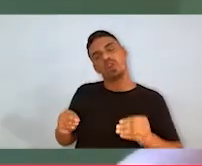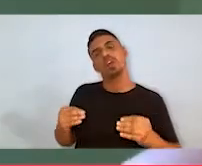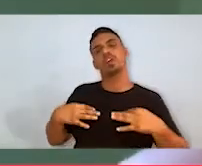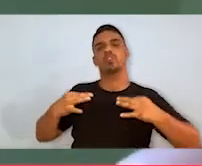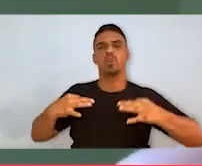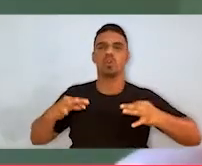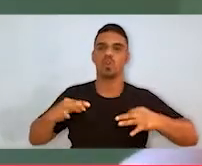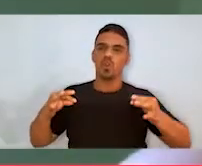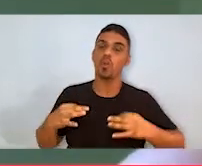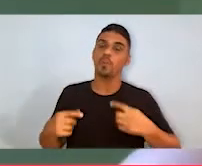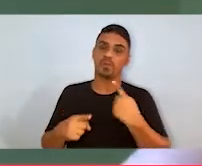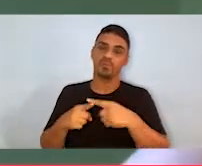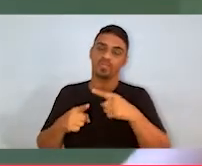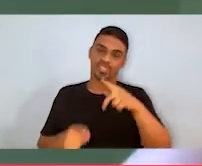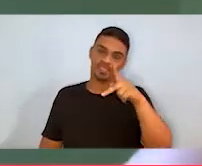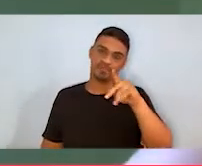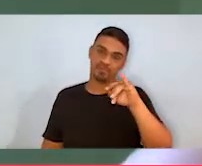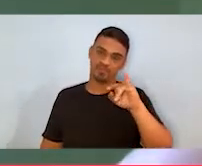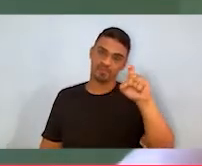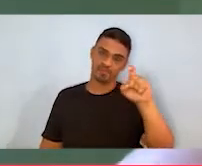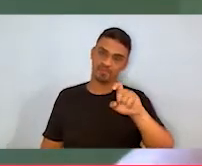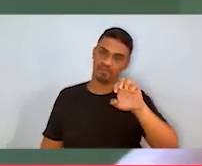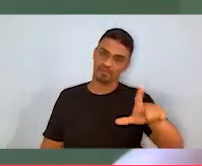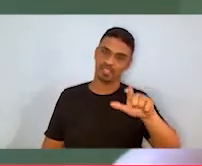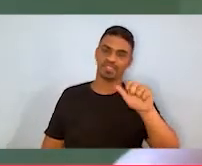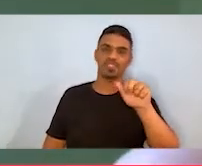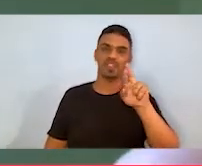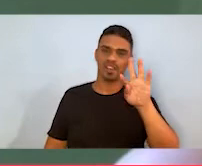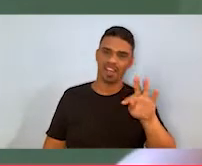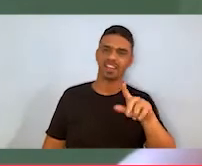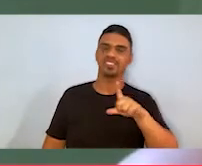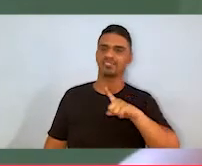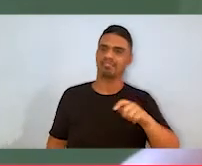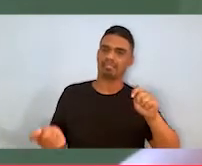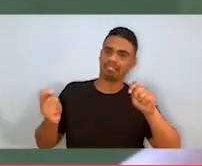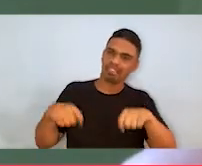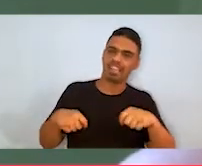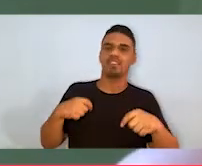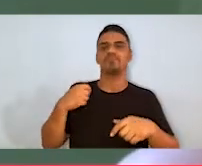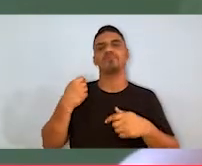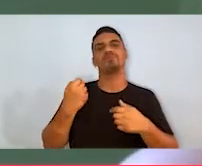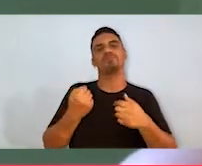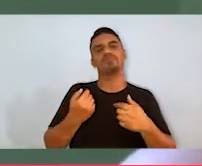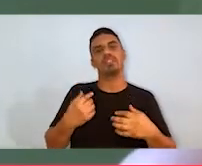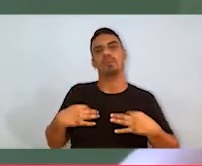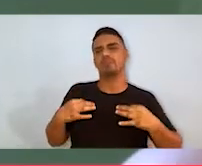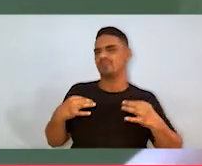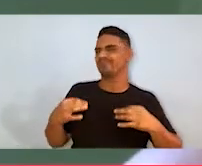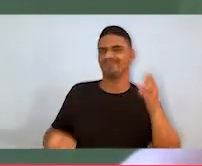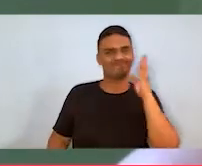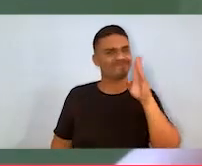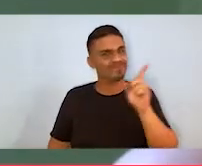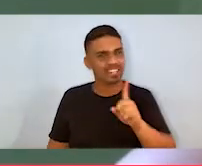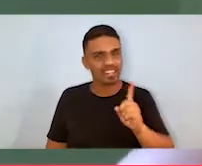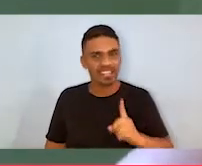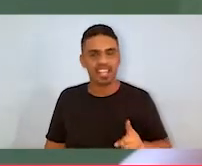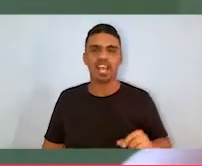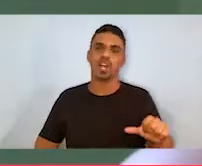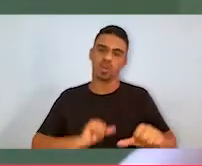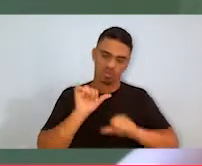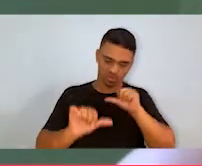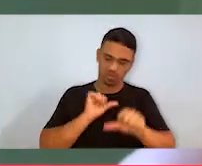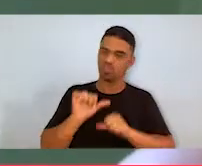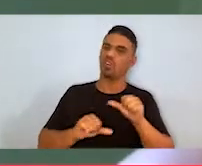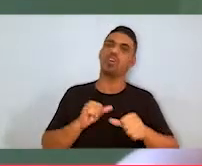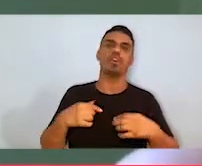a roupinha e tal, porque no pixel art a gente tem essa mobilidade. Se, né, de repente, tal blusa não tá legal,